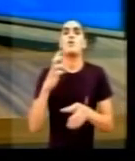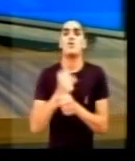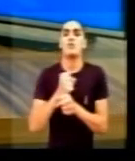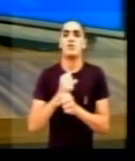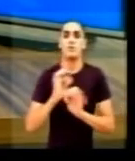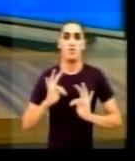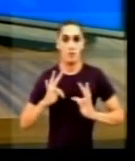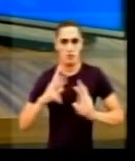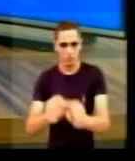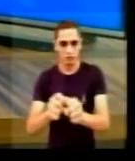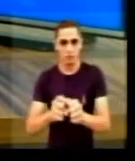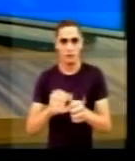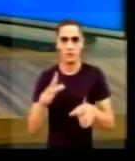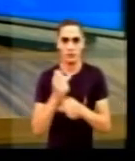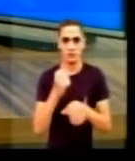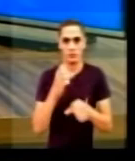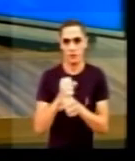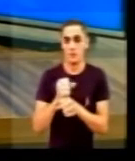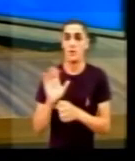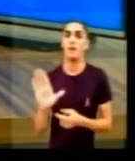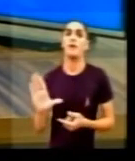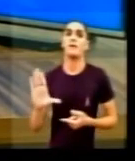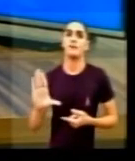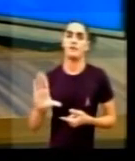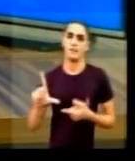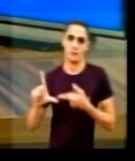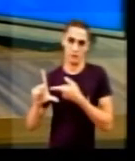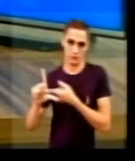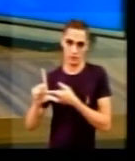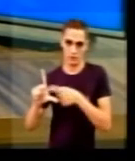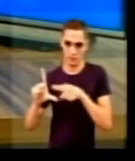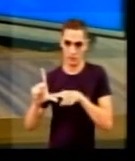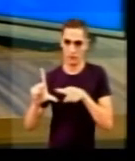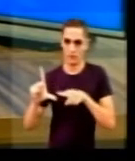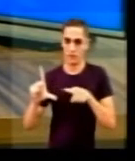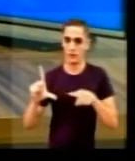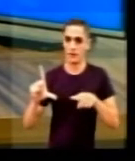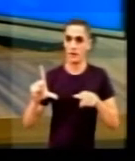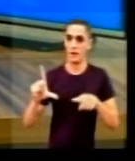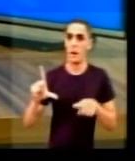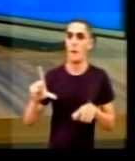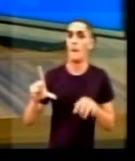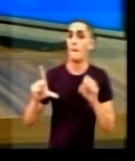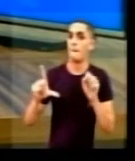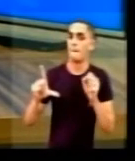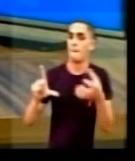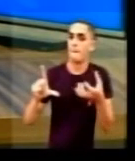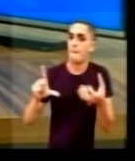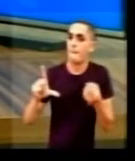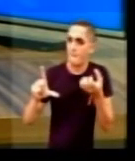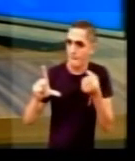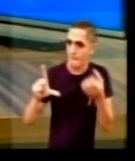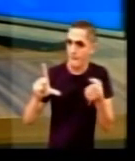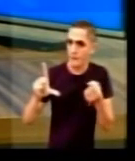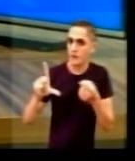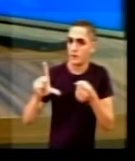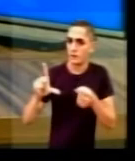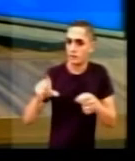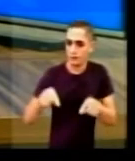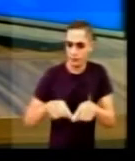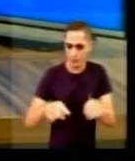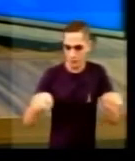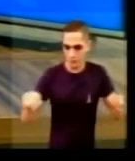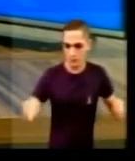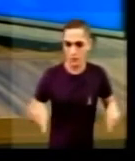Essa daqui é enfermaria e aqui UTI. Tá certo? Então,